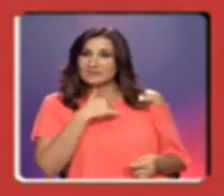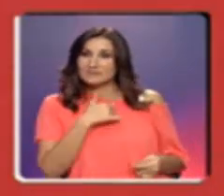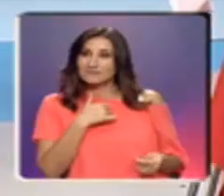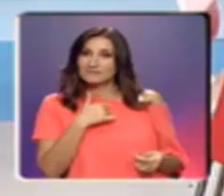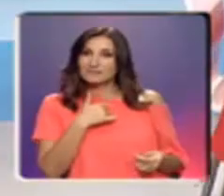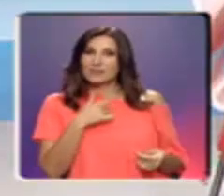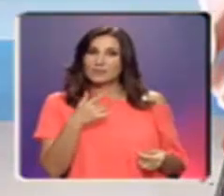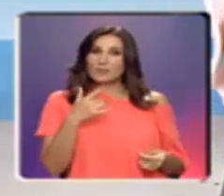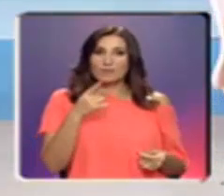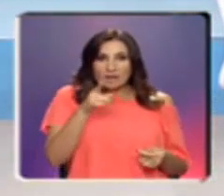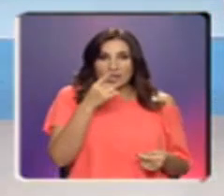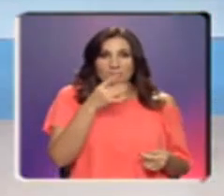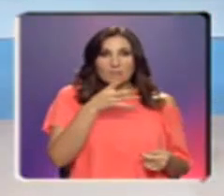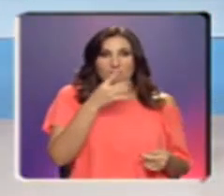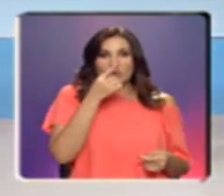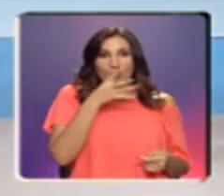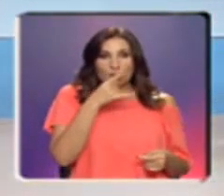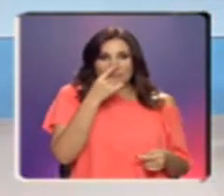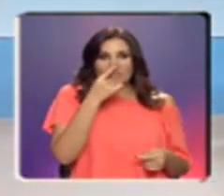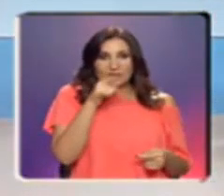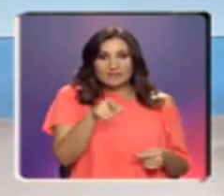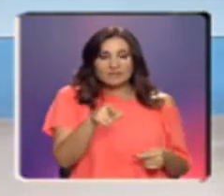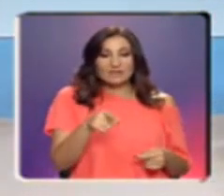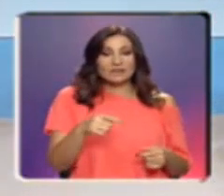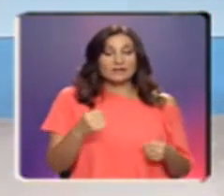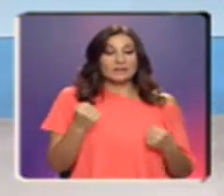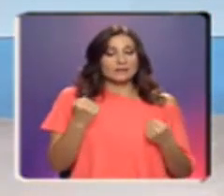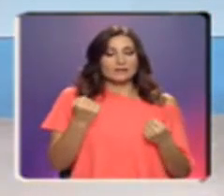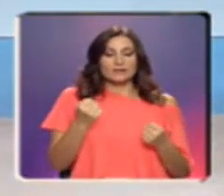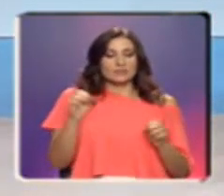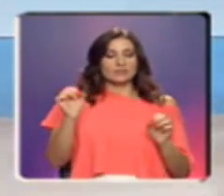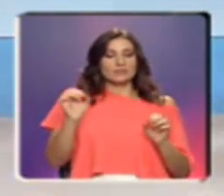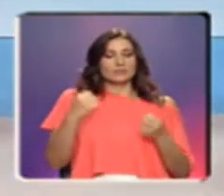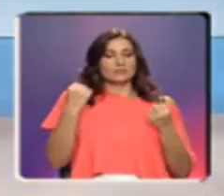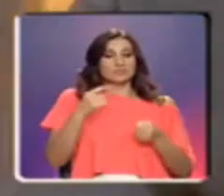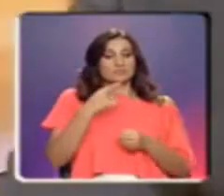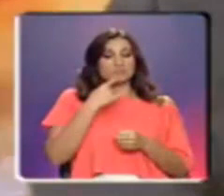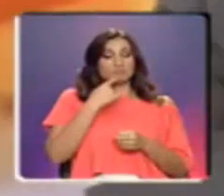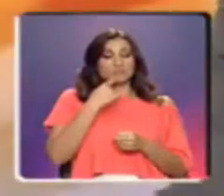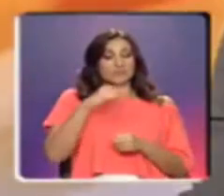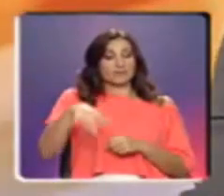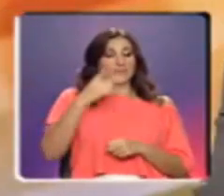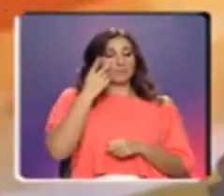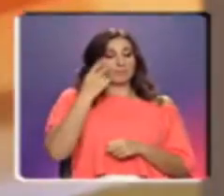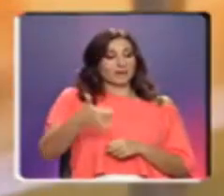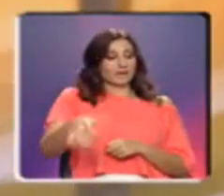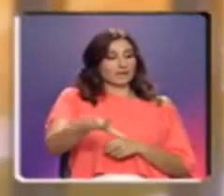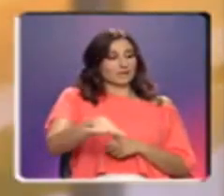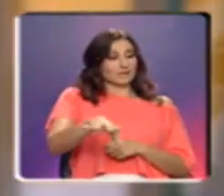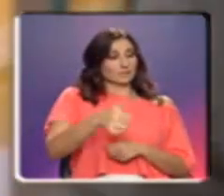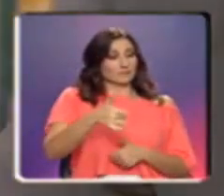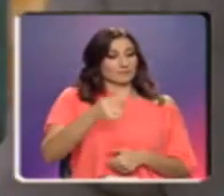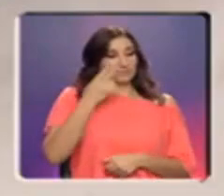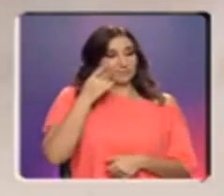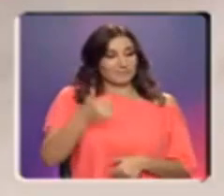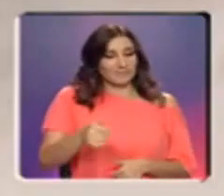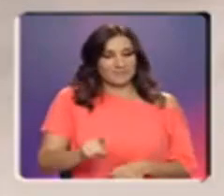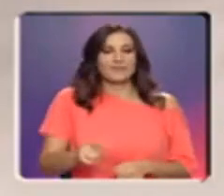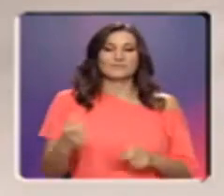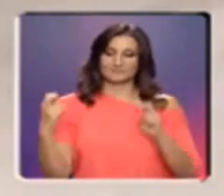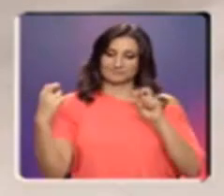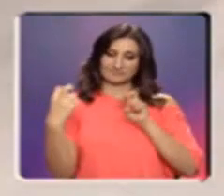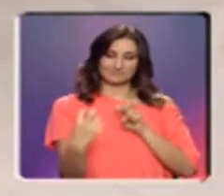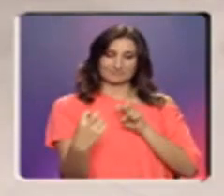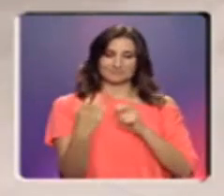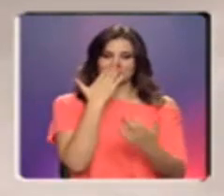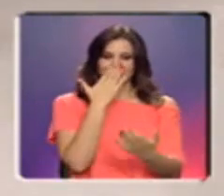Não é a sua cor preferida? Eu nem consigo perceber muito bem o que é que está aqui à frente. Então sente-se. Sente-se aqui comigo, se faz favor.